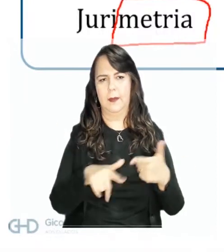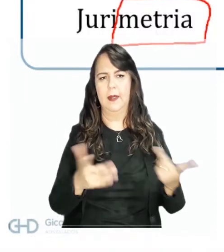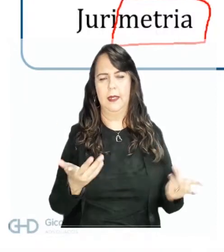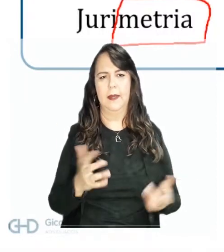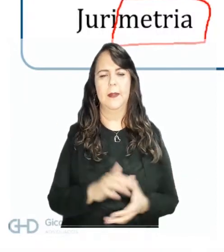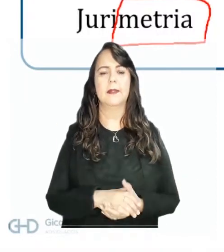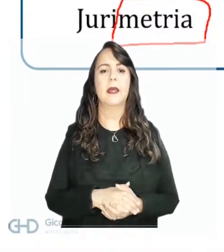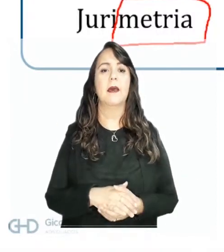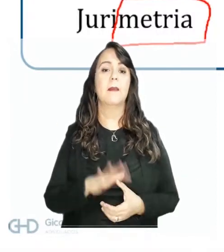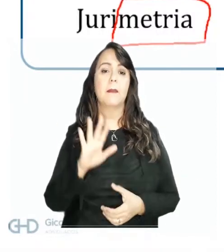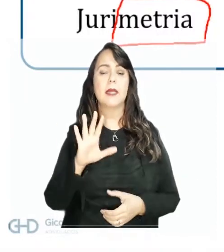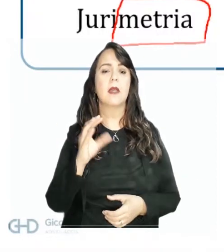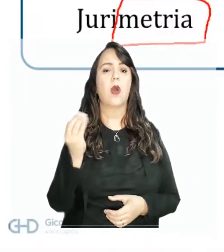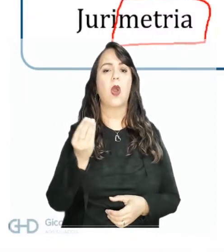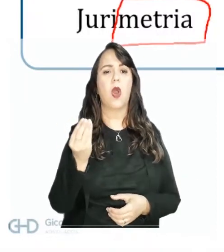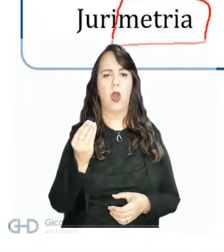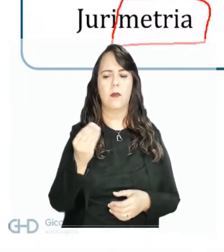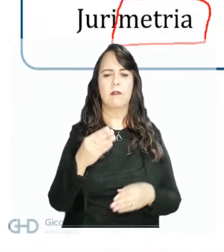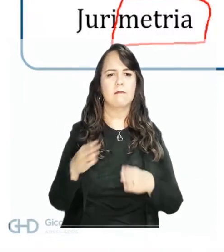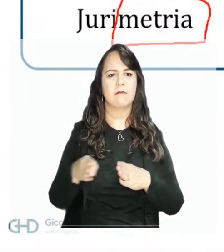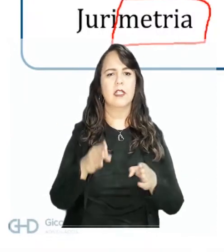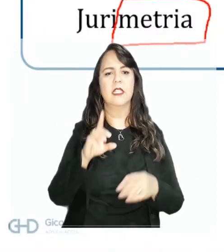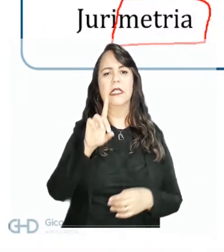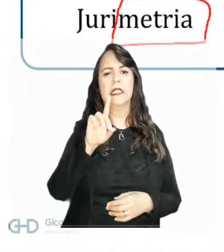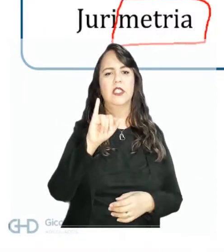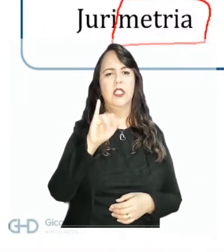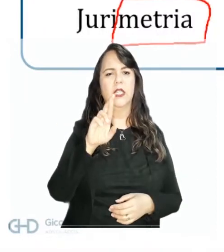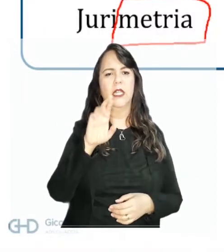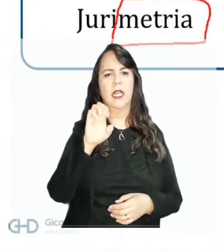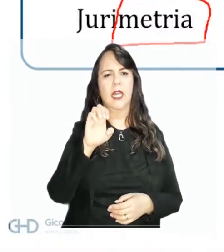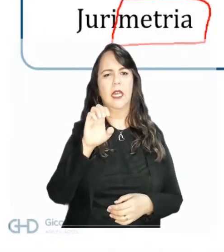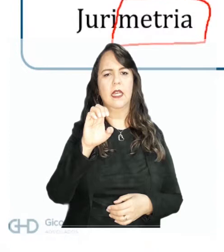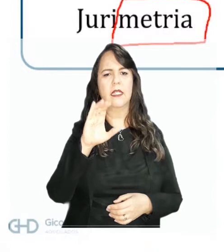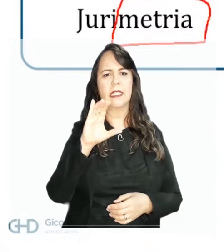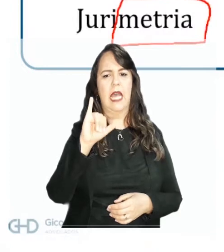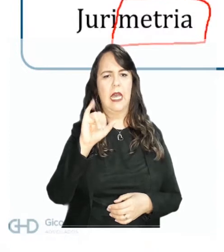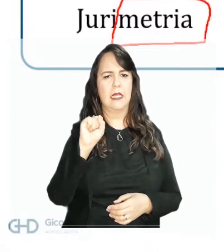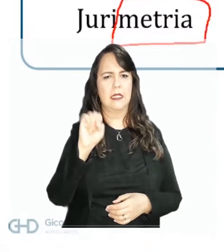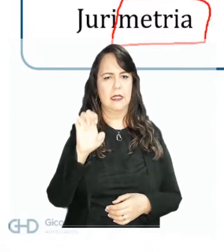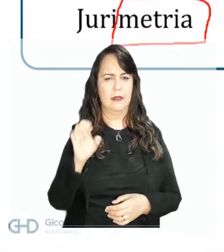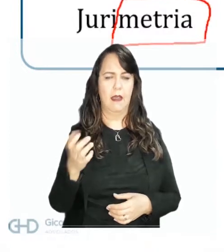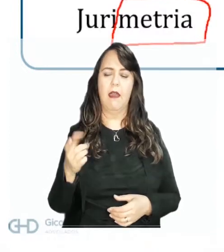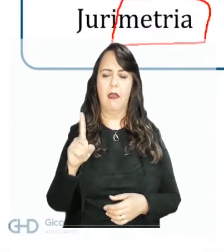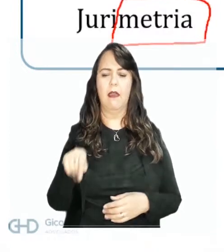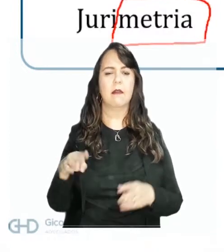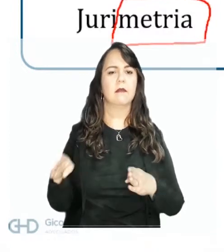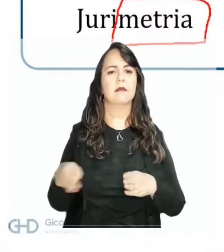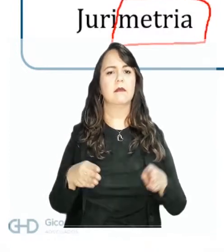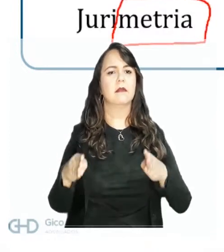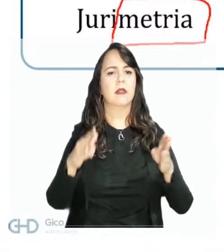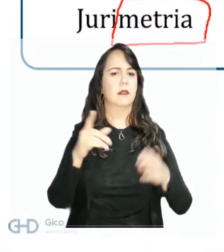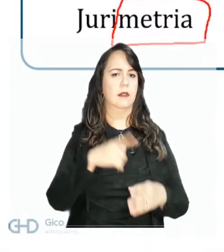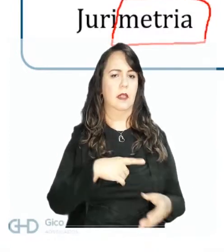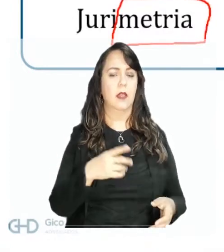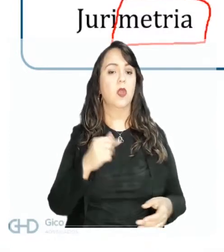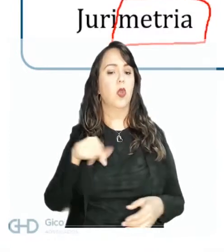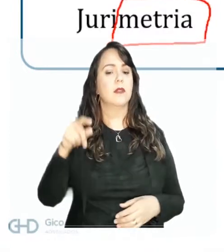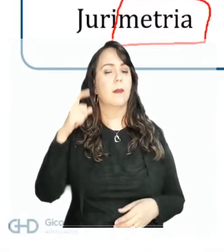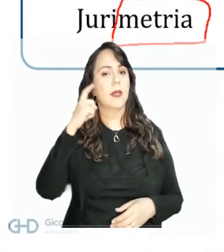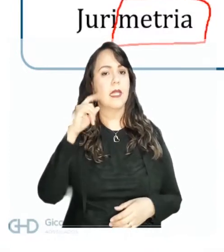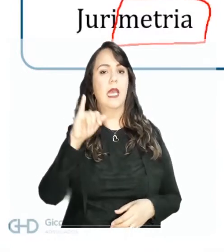essa. Dentro de tudo isso, o que diabos é a inteligência artificial? Você tem que pensar que inteligência artificial, na verdade, são